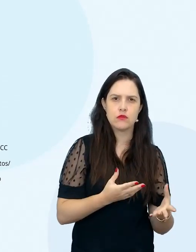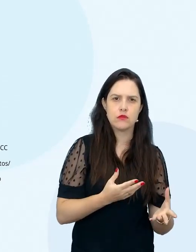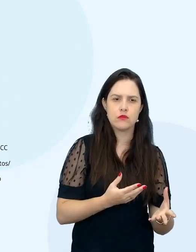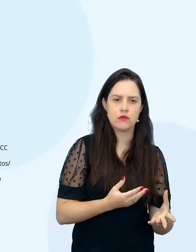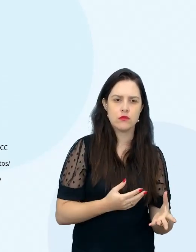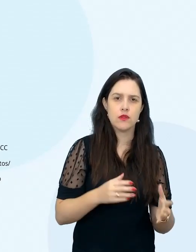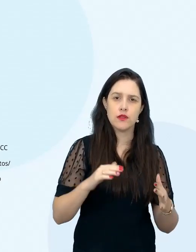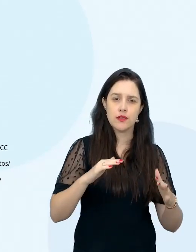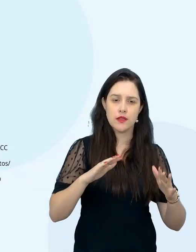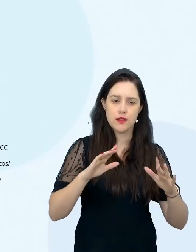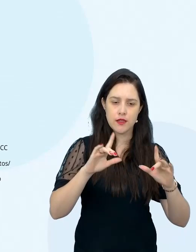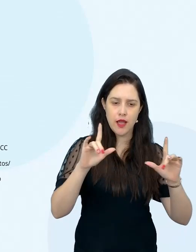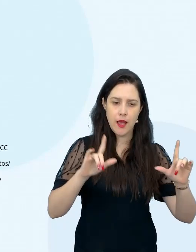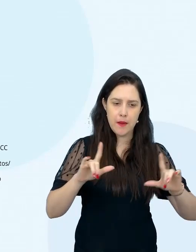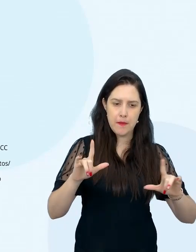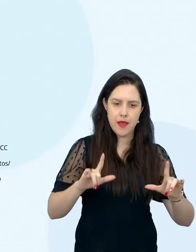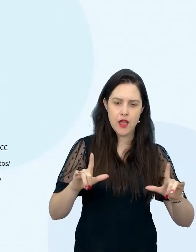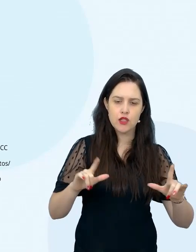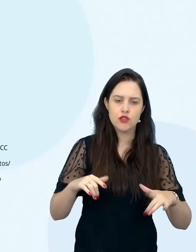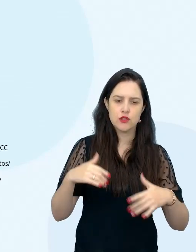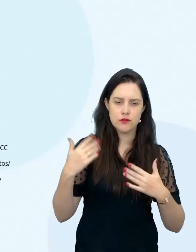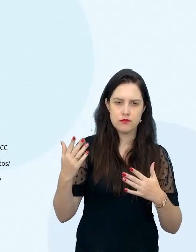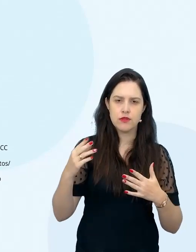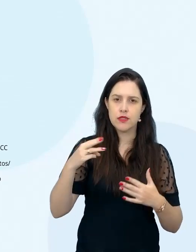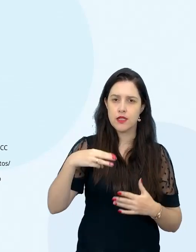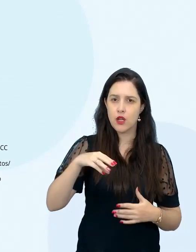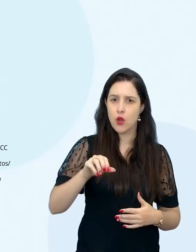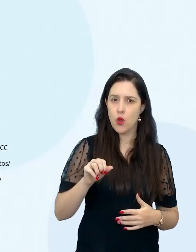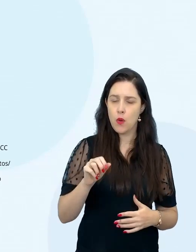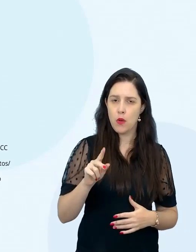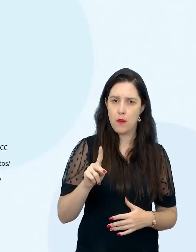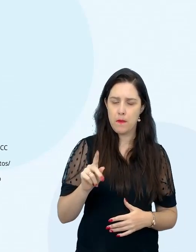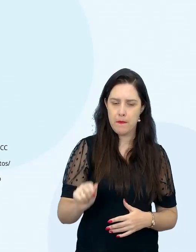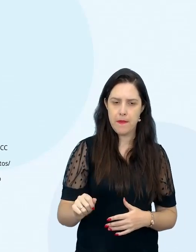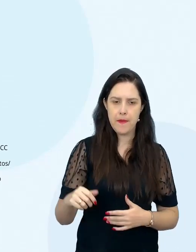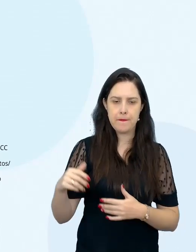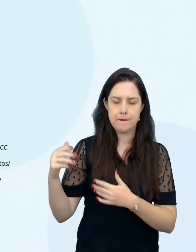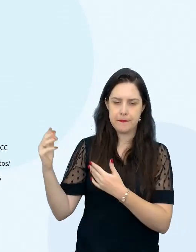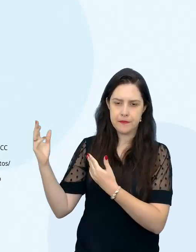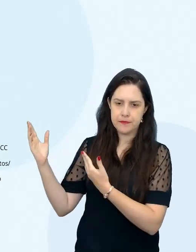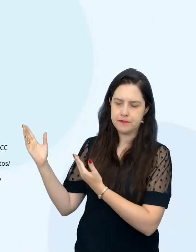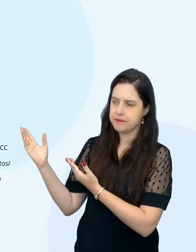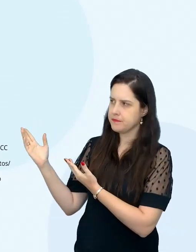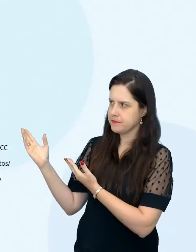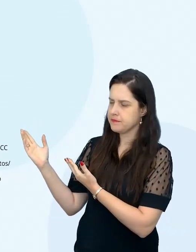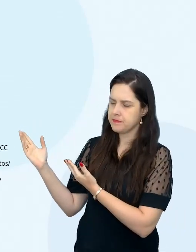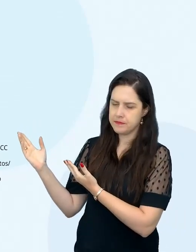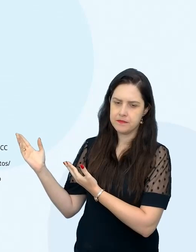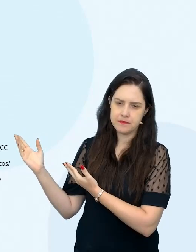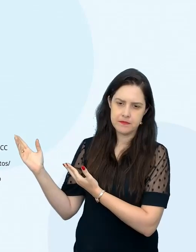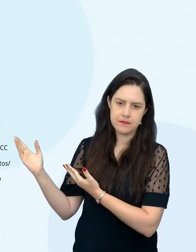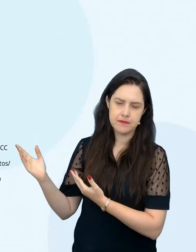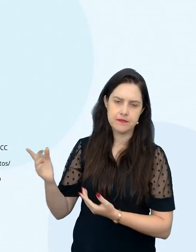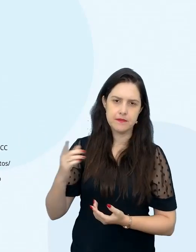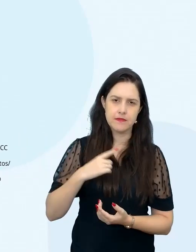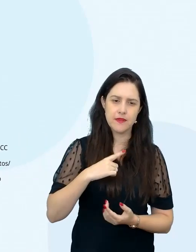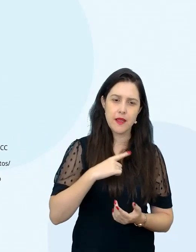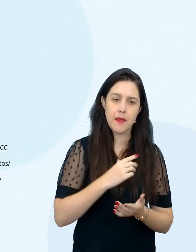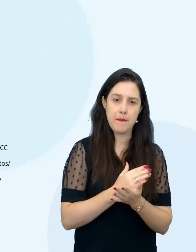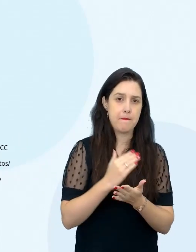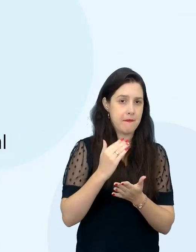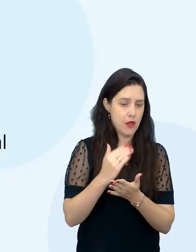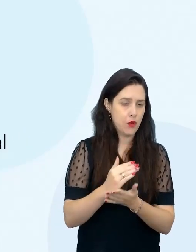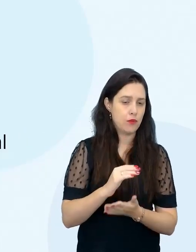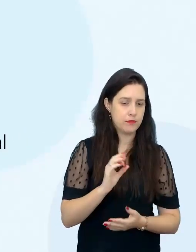na imagem de satélite, não só no mapa, tá? E aí nesse caso aí é um zoom, né, uma escala aí bem maior, tá